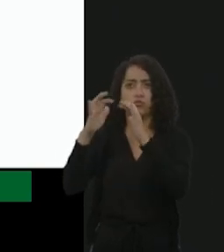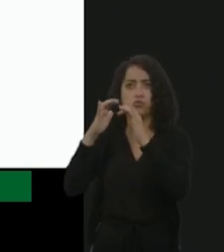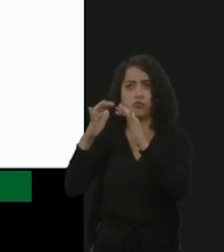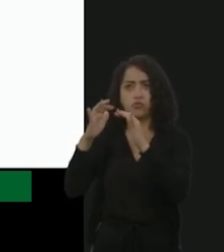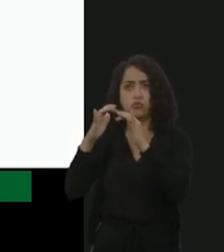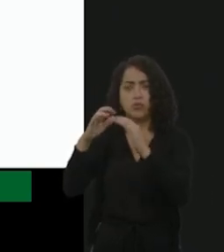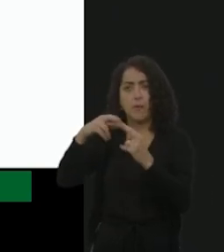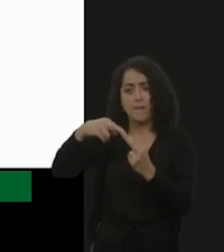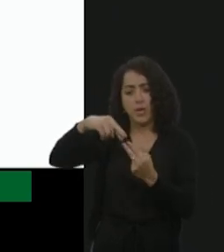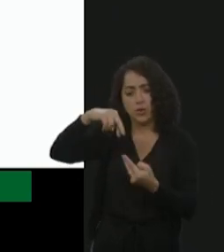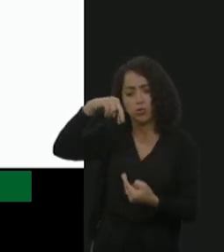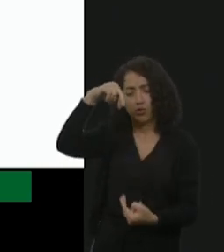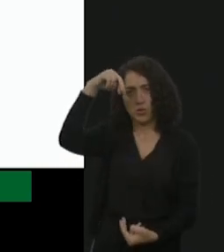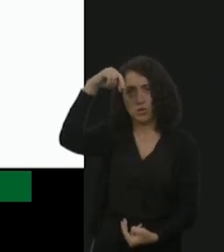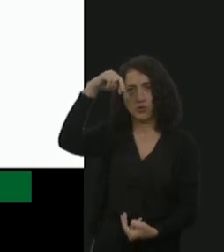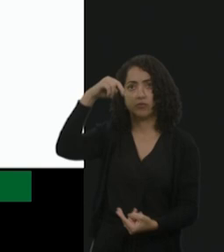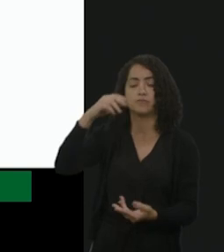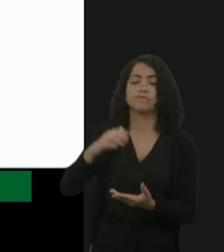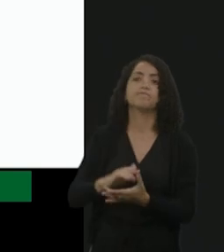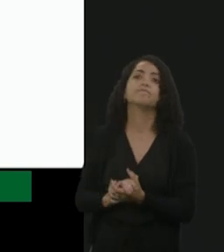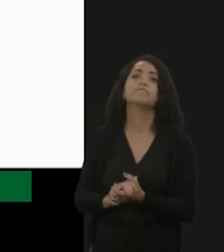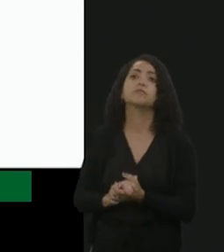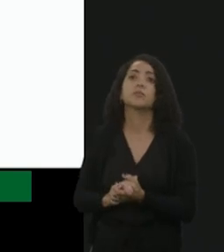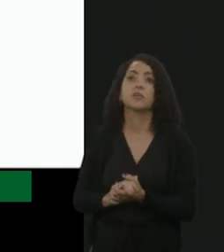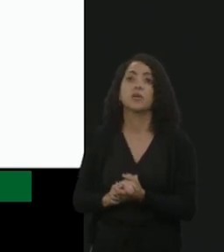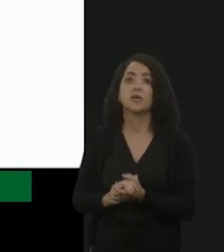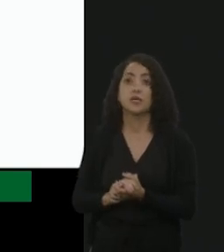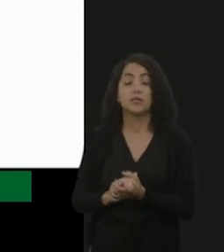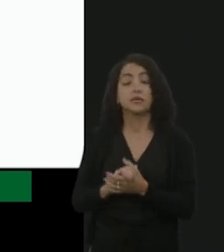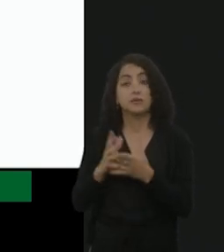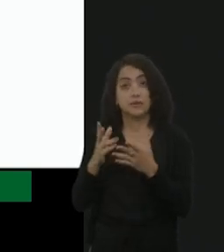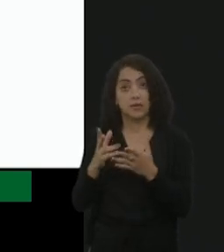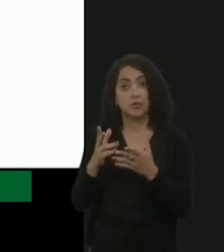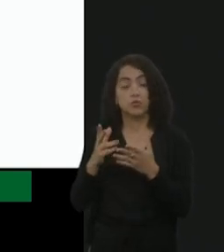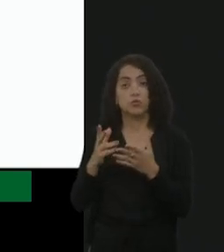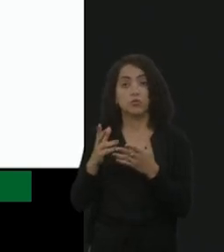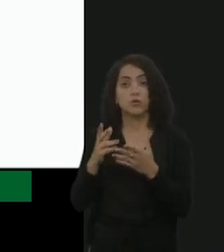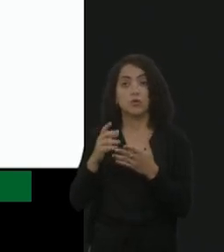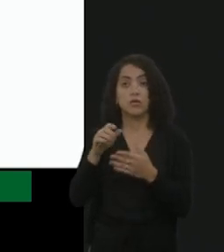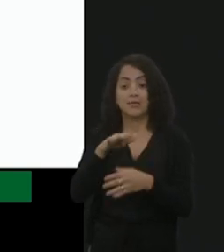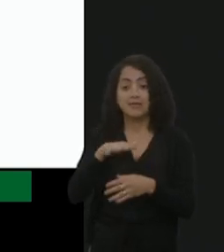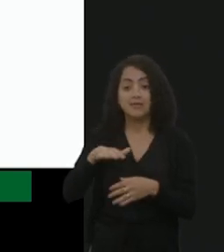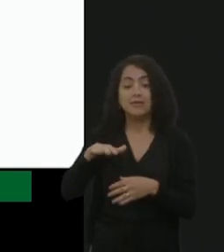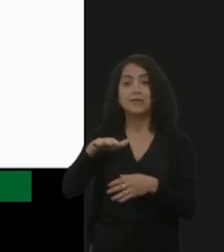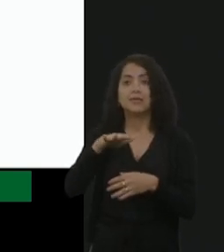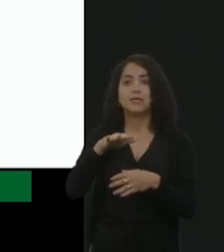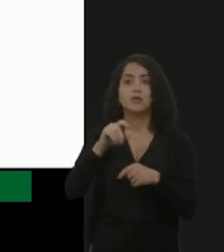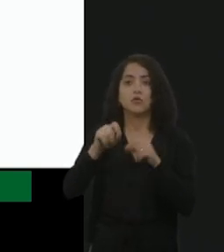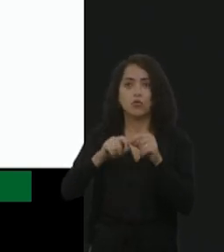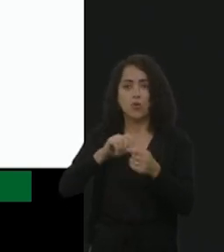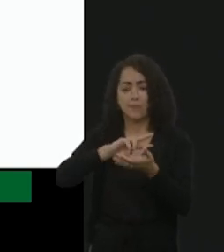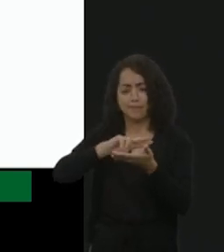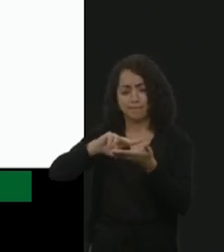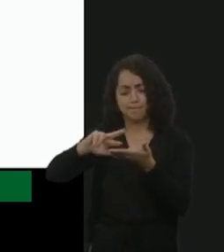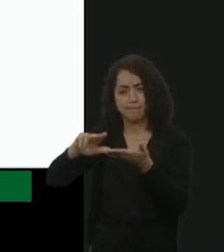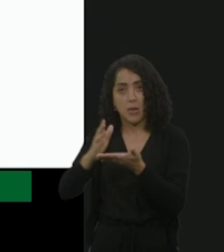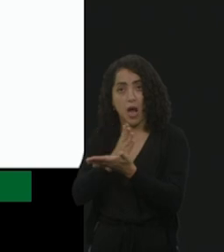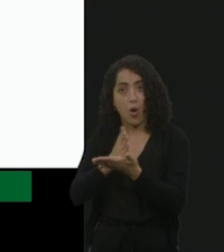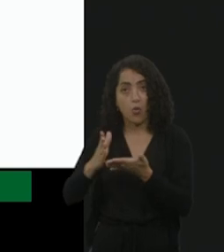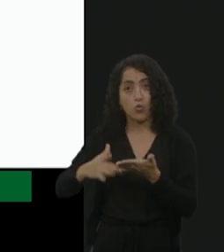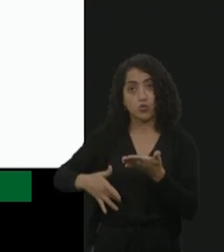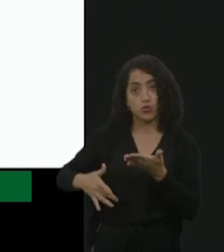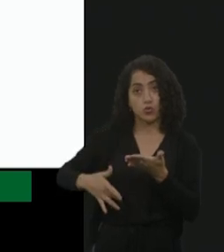em decorrência, a doença sistêmica. Tá? Então, o espectro clínico do Niemann-Pick é bem variado. Então, eu vou ter alguns órgãos com